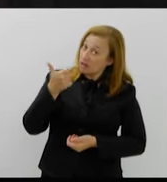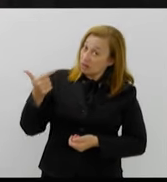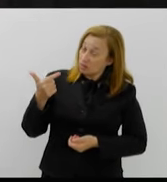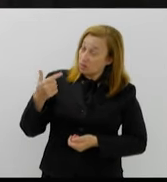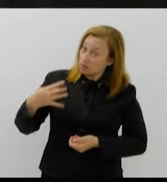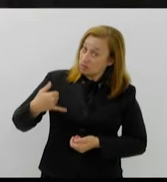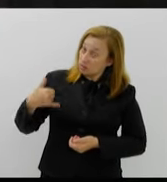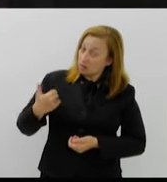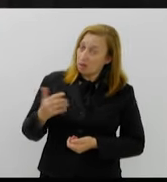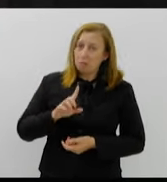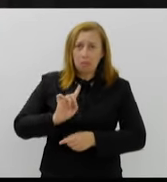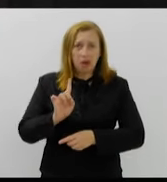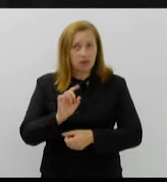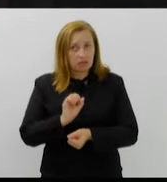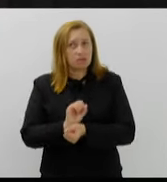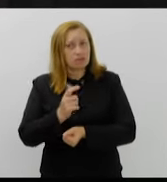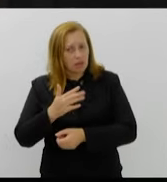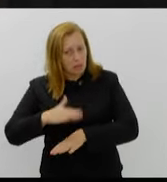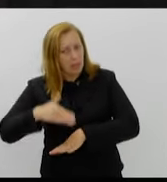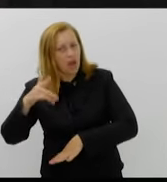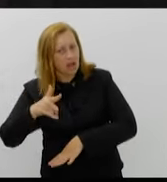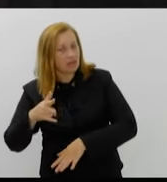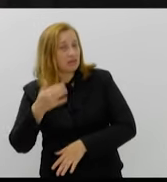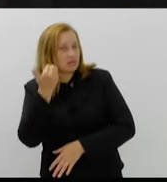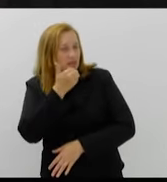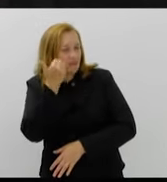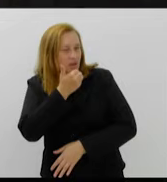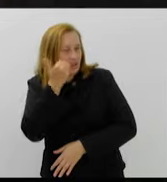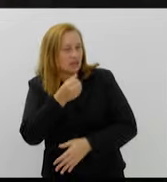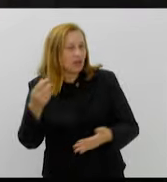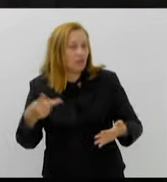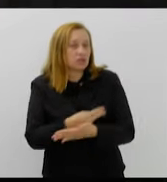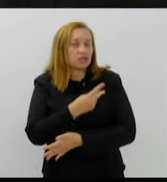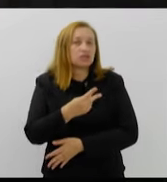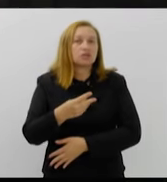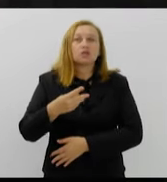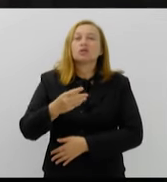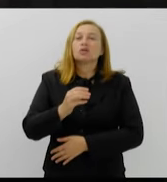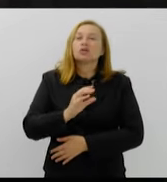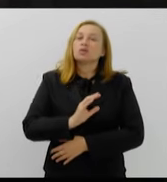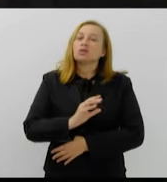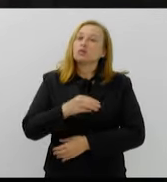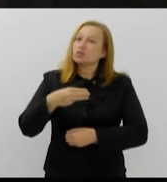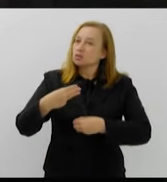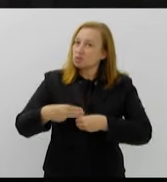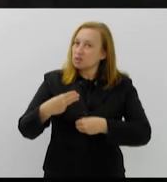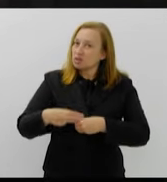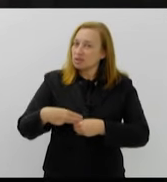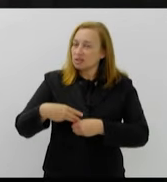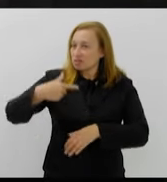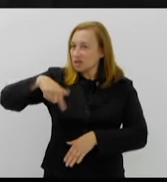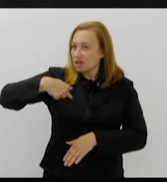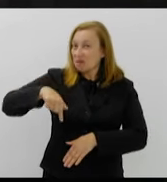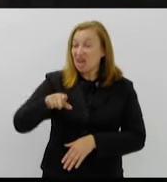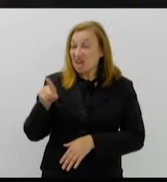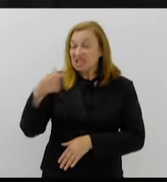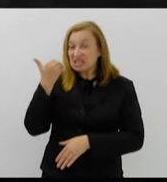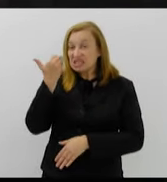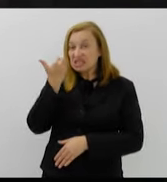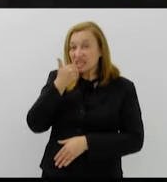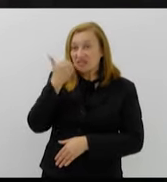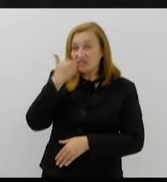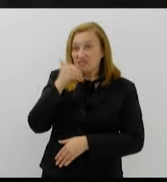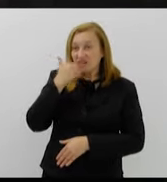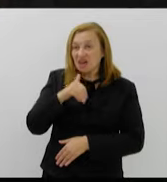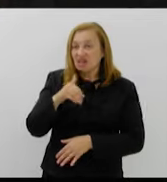mas não para por aí a sacanagem que acontece no município de Queimados esse mesmo canal marcou para mais